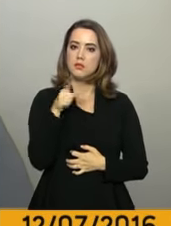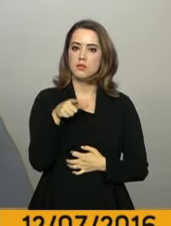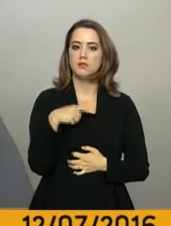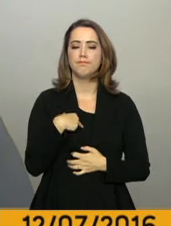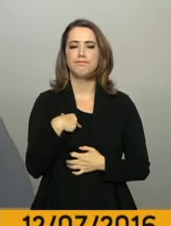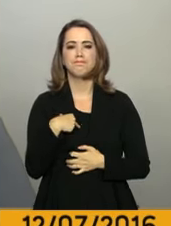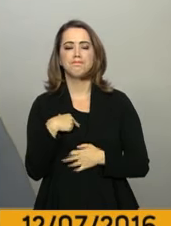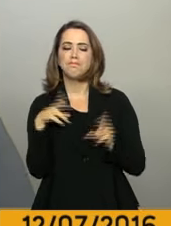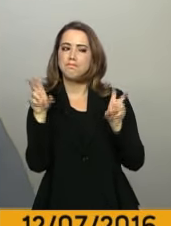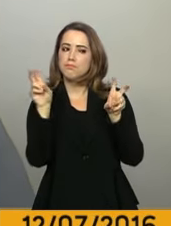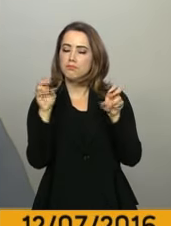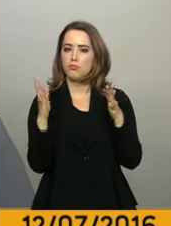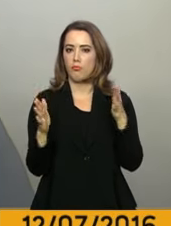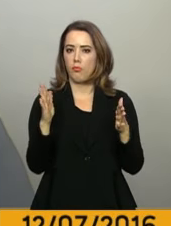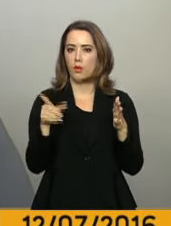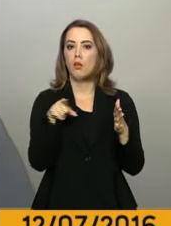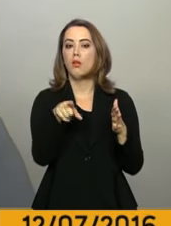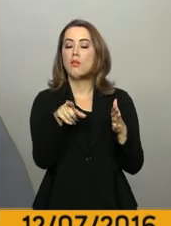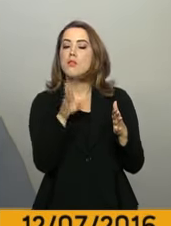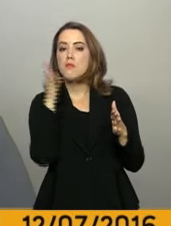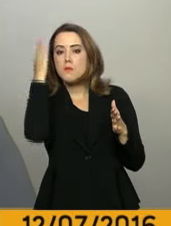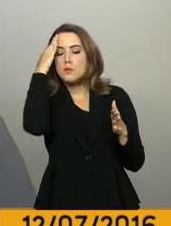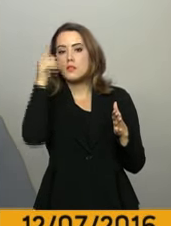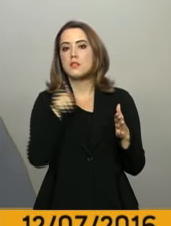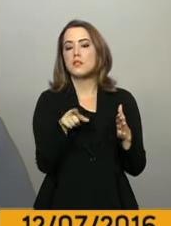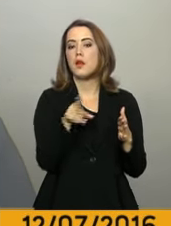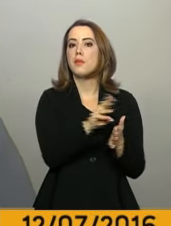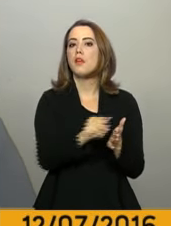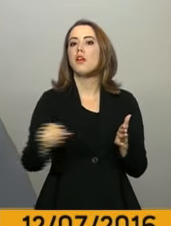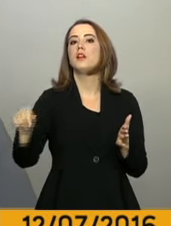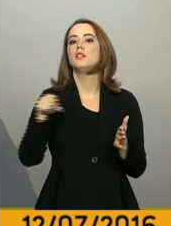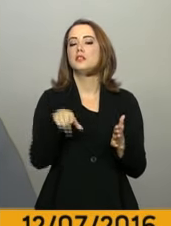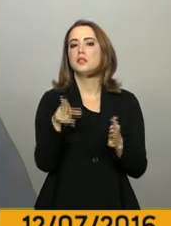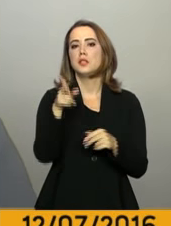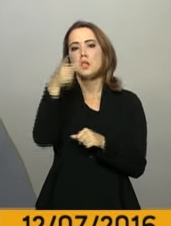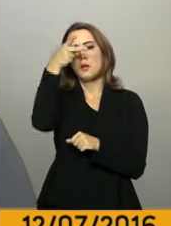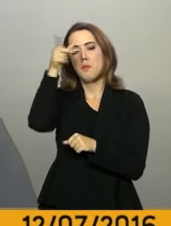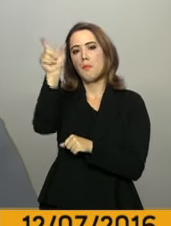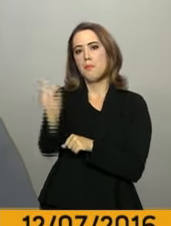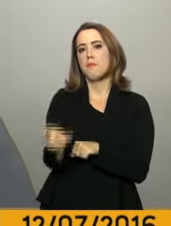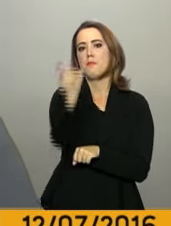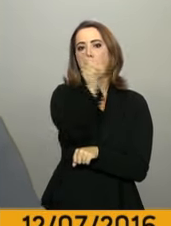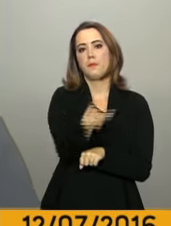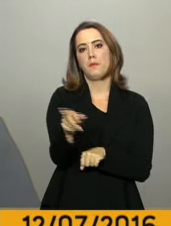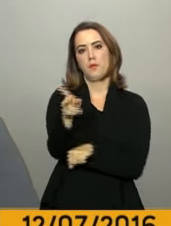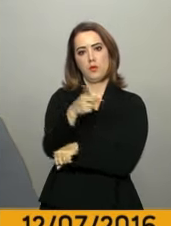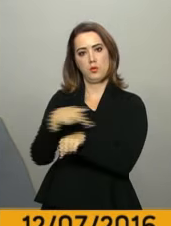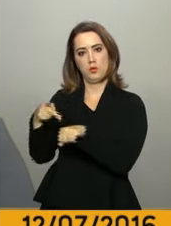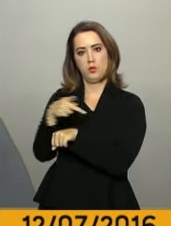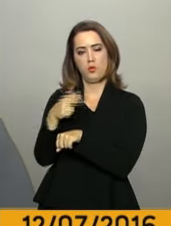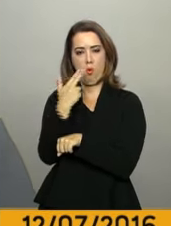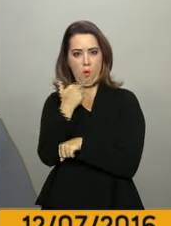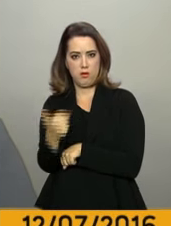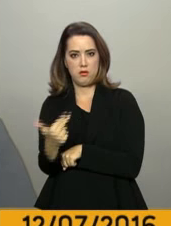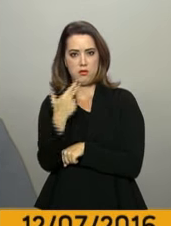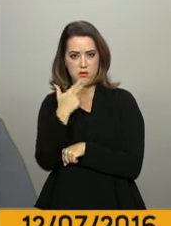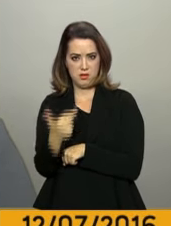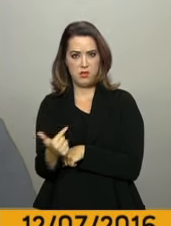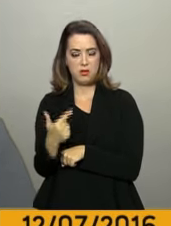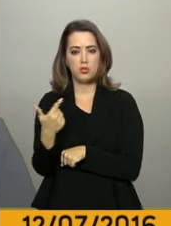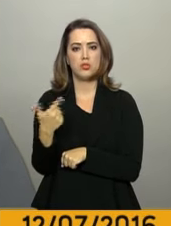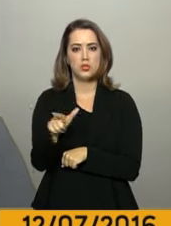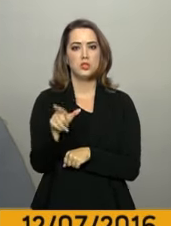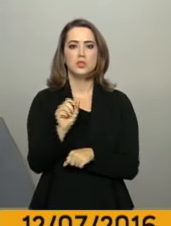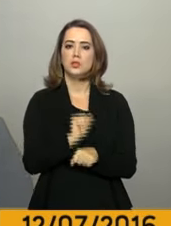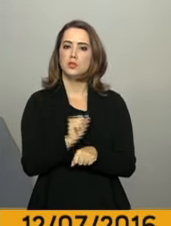parêntese vocês sabem que essa questão da Terra para estrangeiro ela ficou paralisada digamos assim por força de um parecer da da